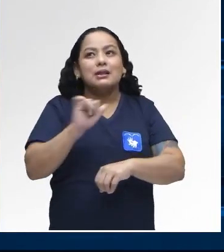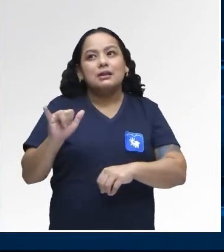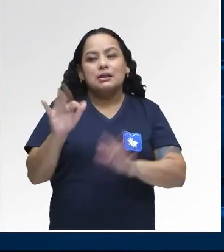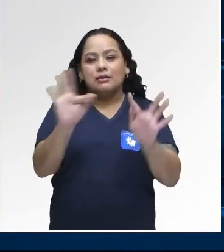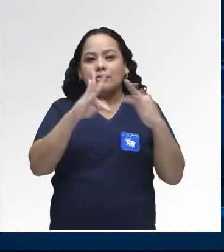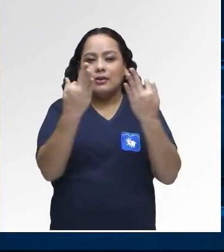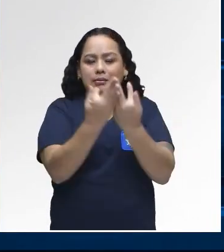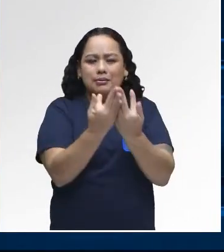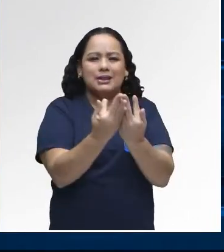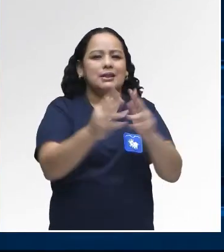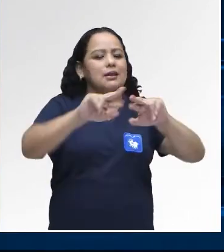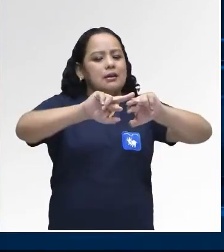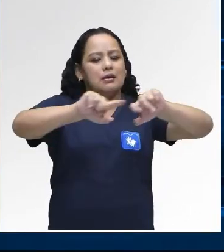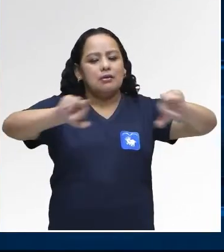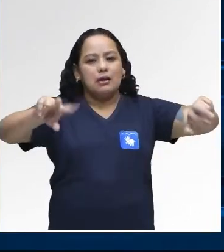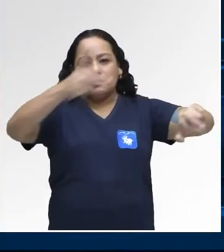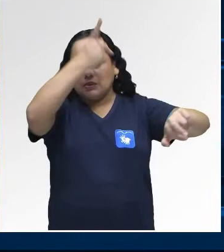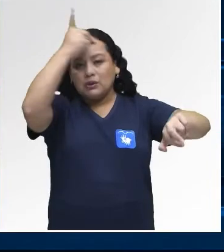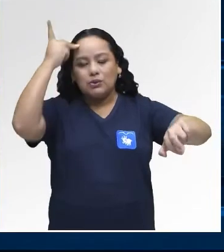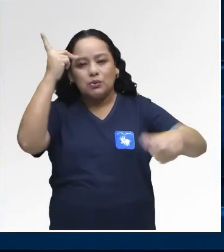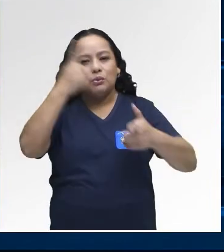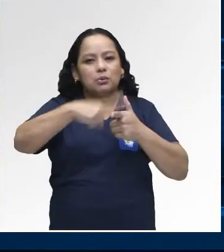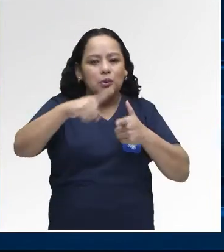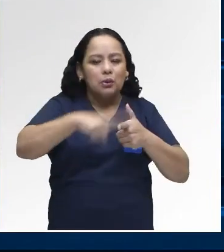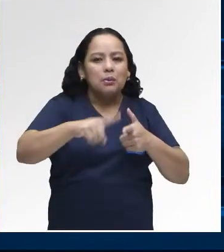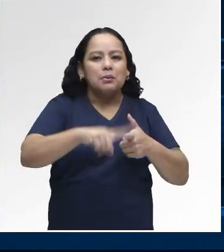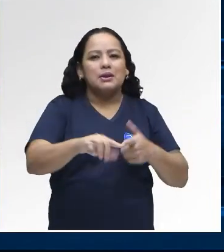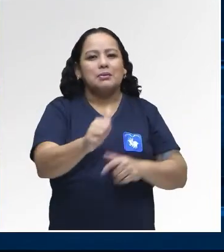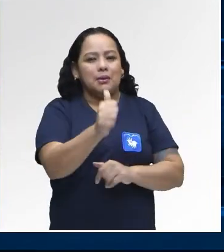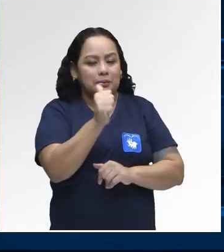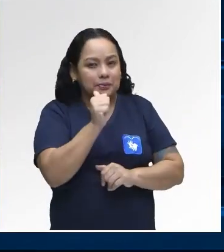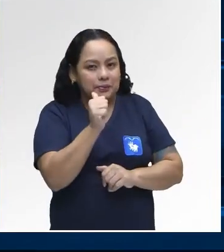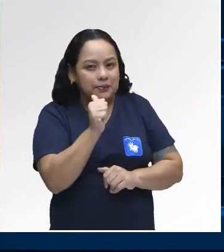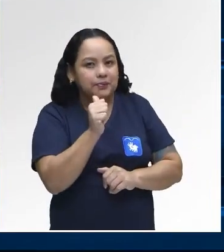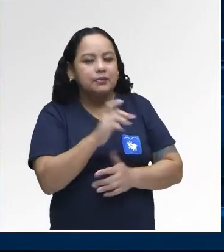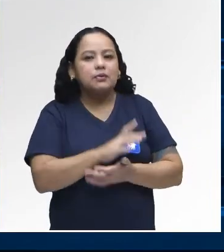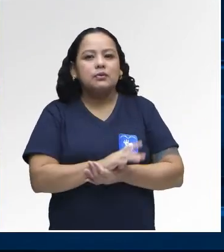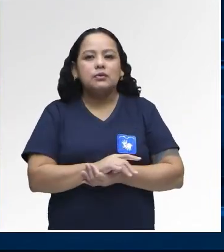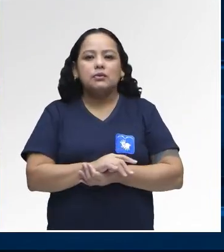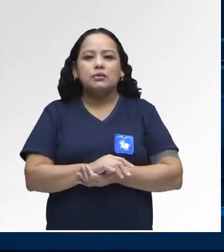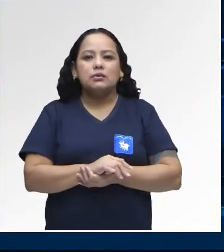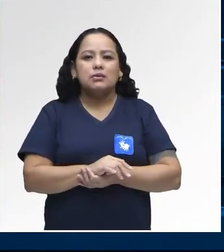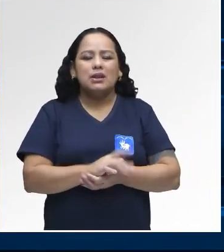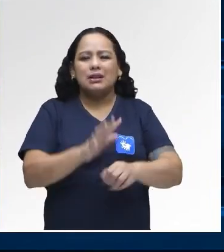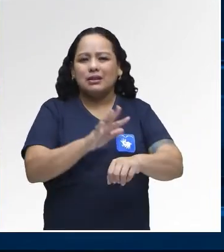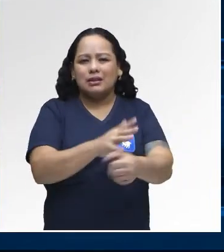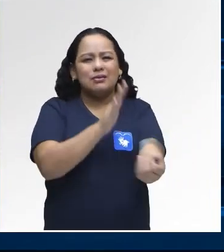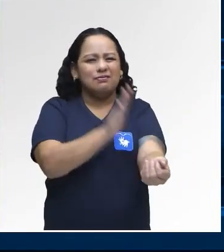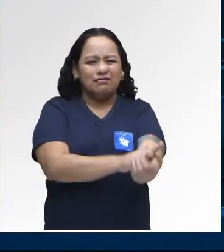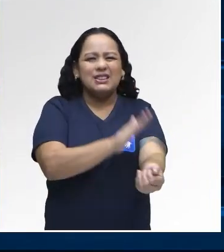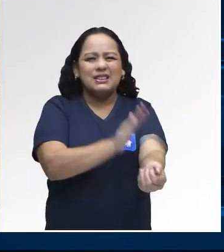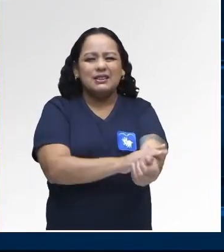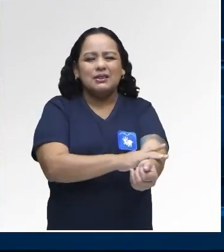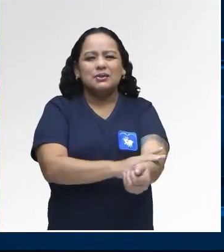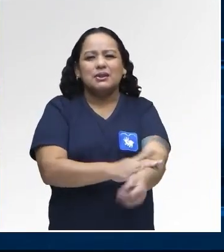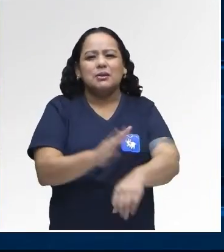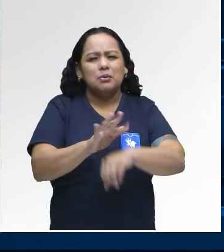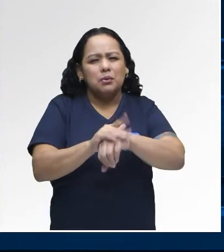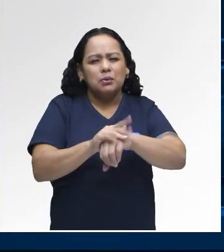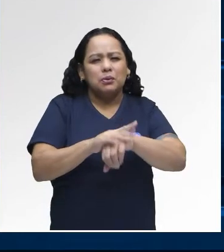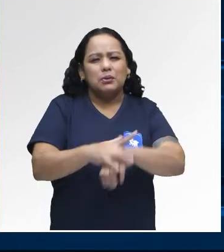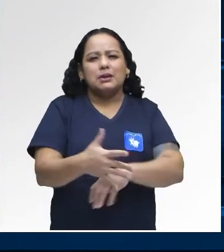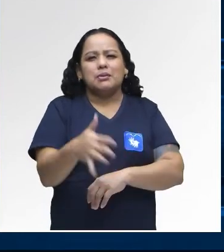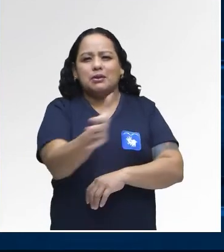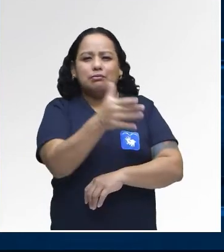vários casos de pessoas que têm problema com álcool, né, que são alcoólatras, e isso